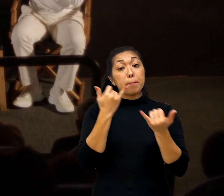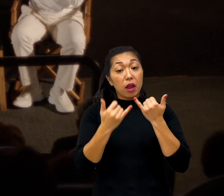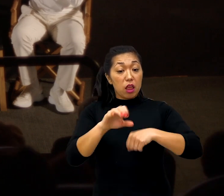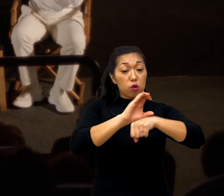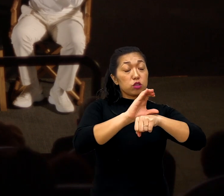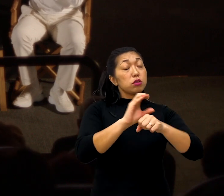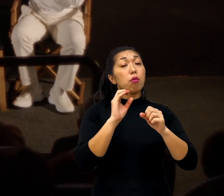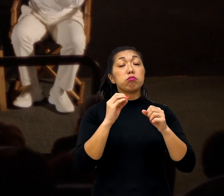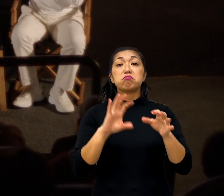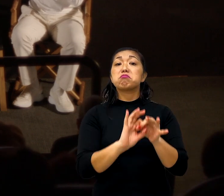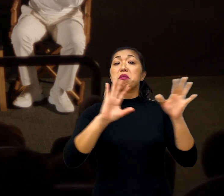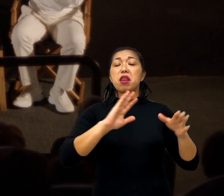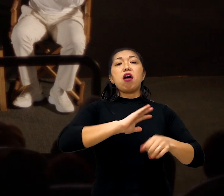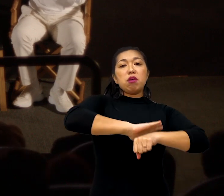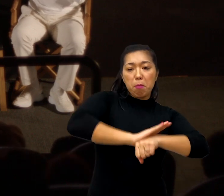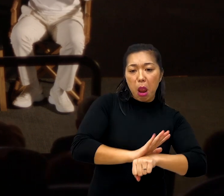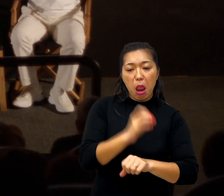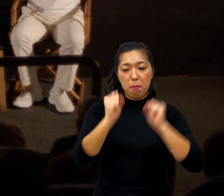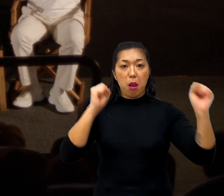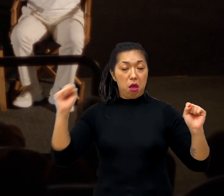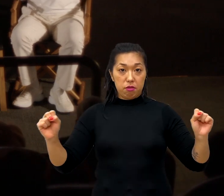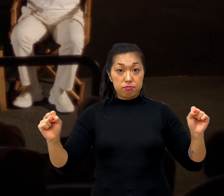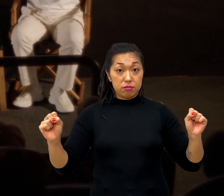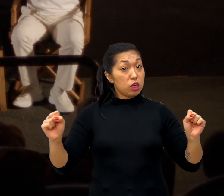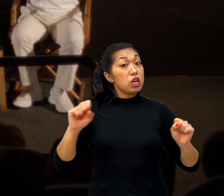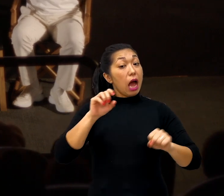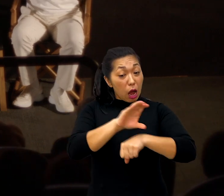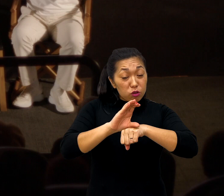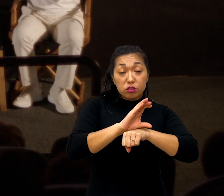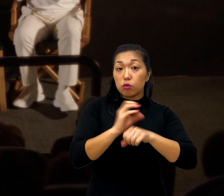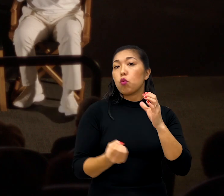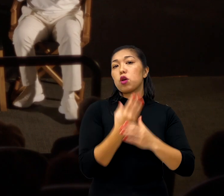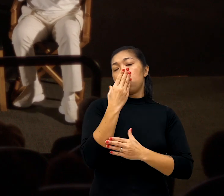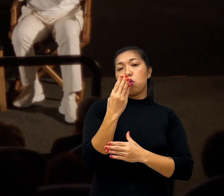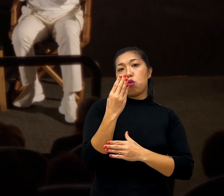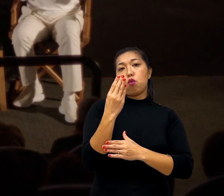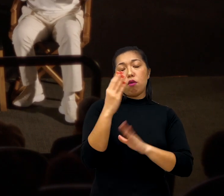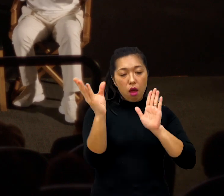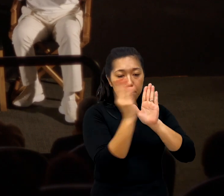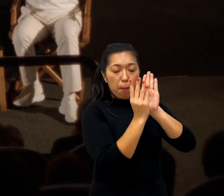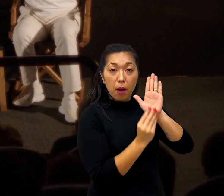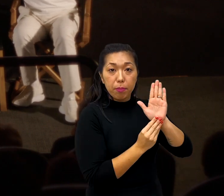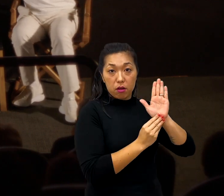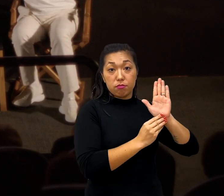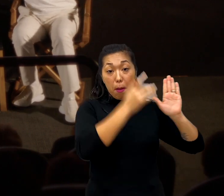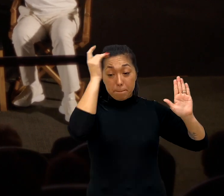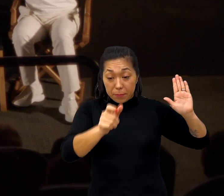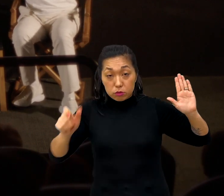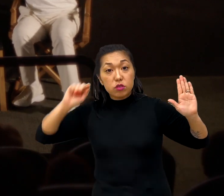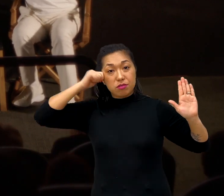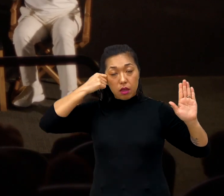não criou o Código do Negro, mas criou todos os códigos possíveis para que uma pessoa negra não ficasse viva nas